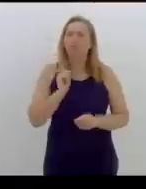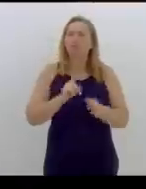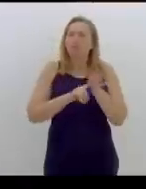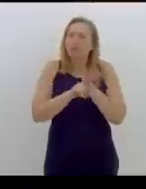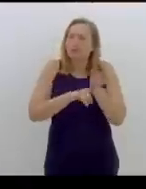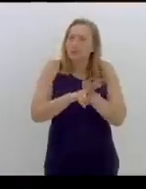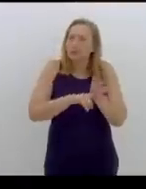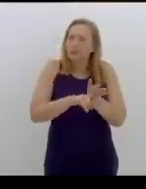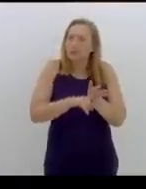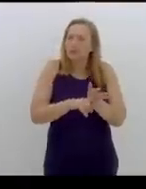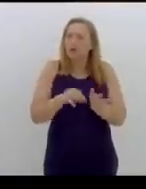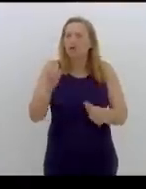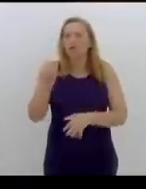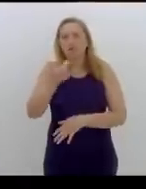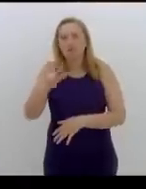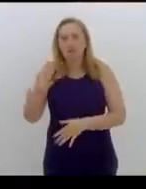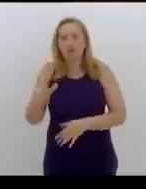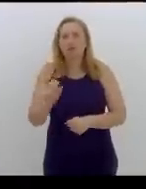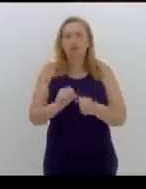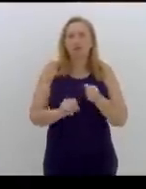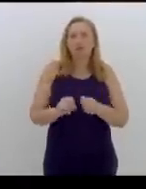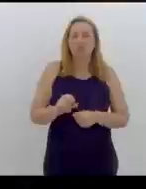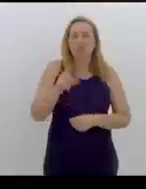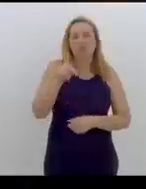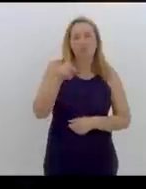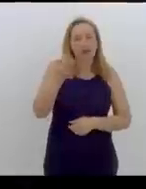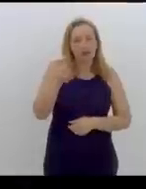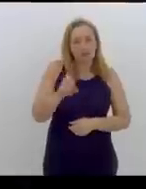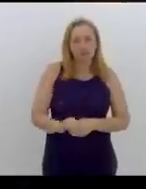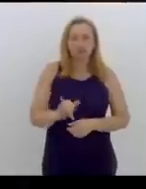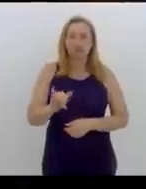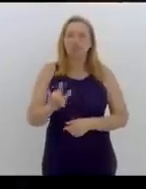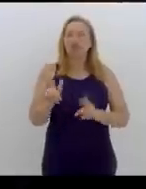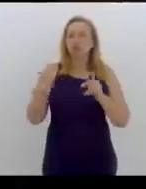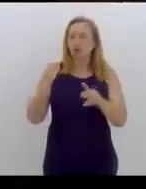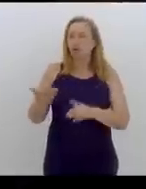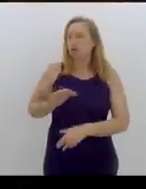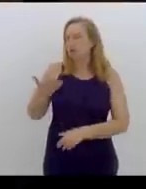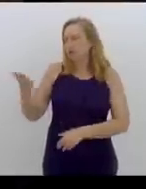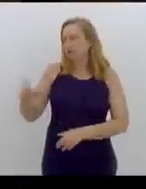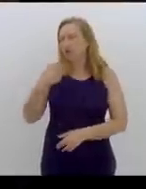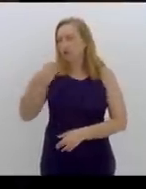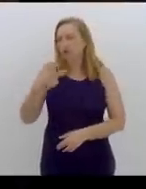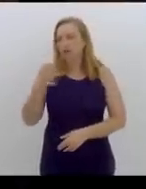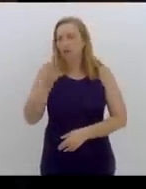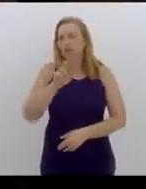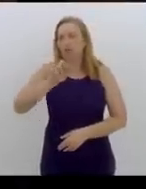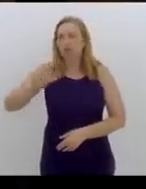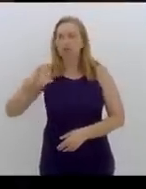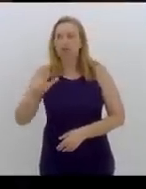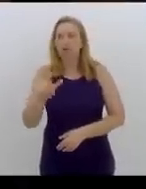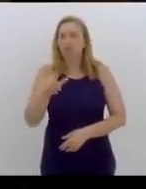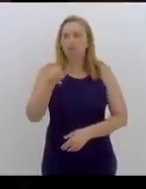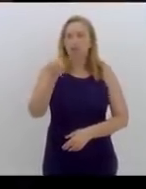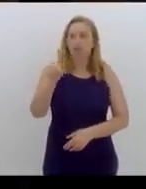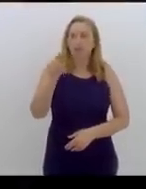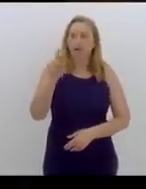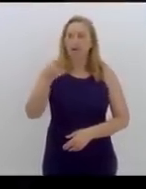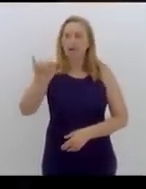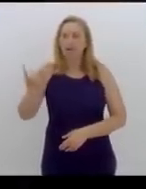seria um oficial que fez o Paddle igual o amigo falou aqui Ah o coronel parrini que fez no